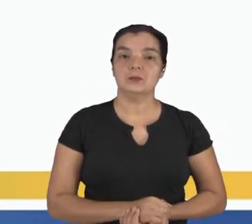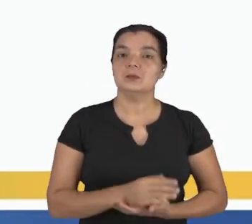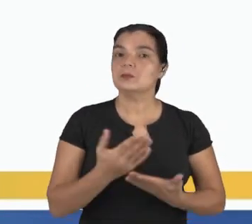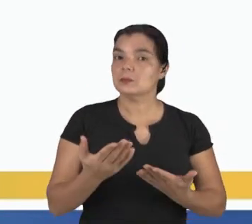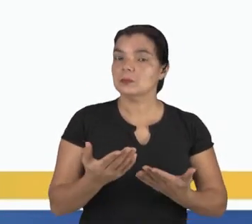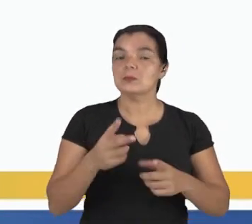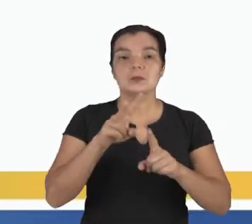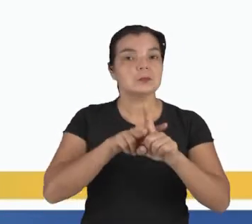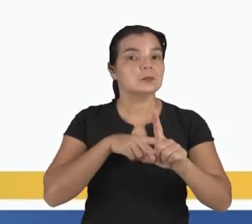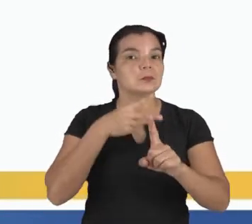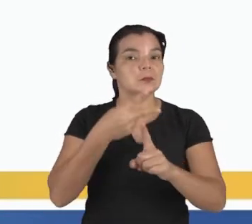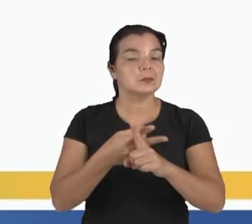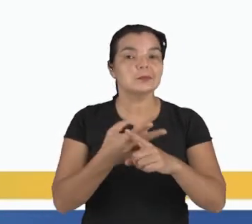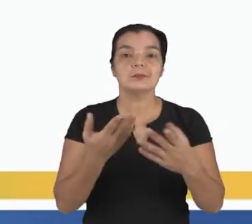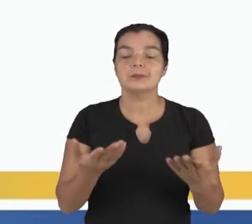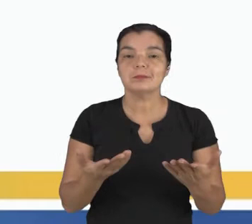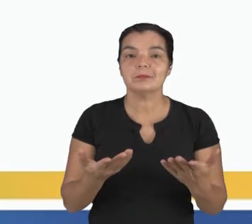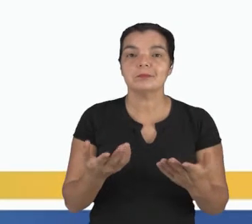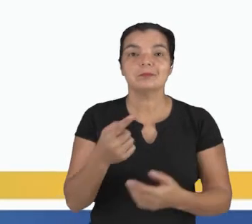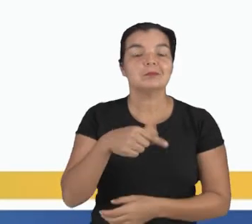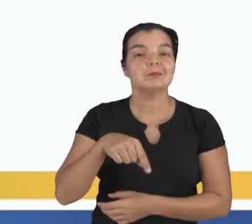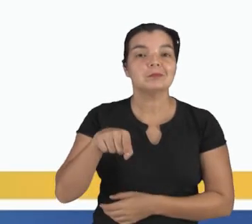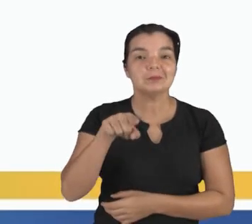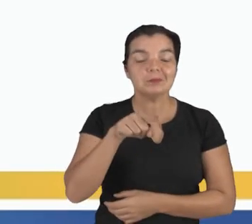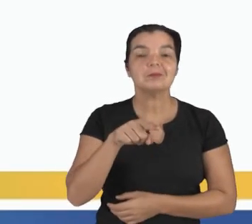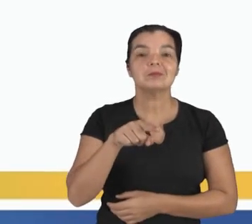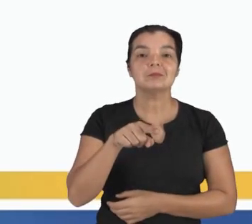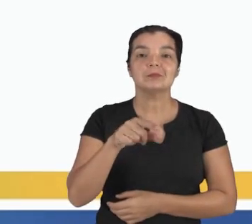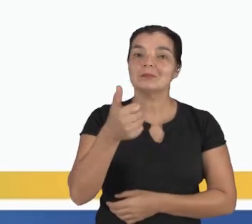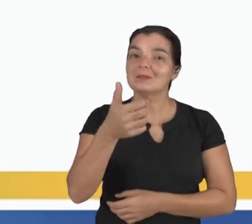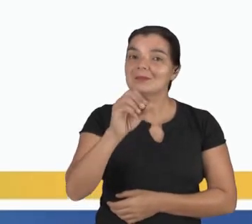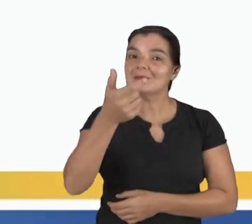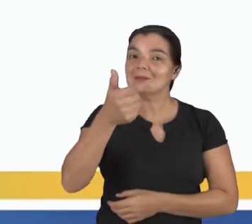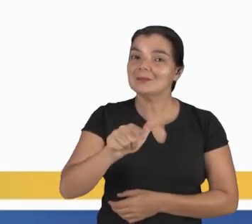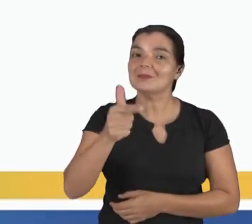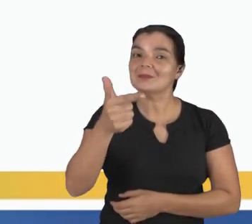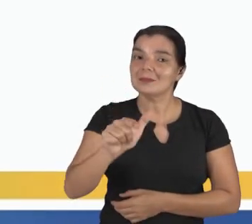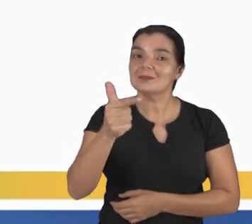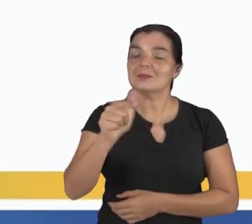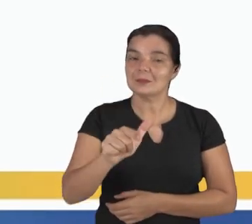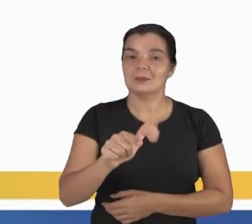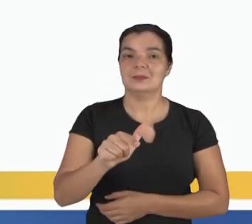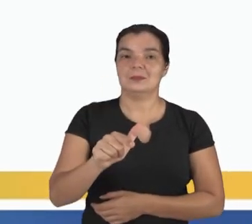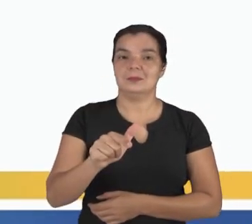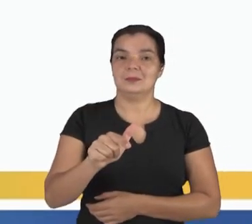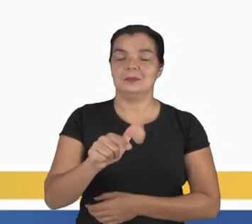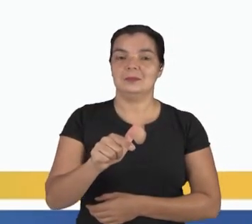questão irá dobrar. Então, você vai ter que ir 10 vezes.